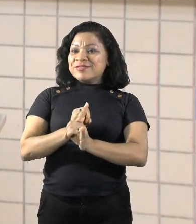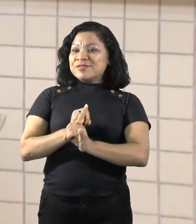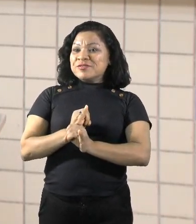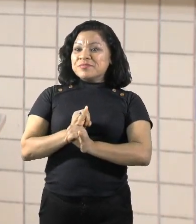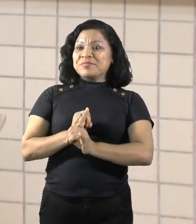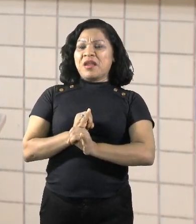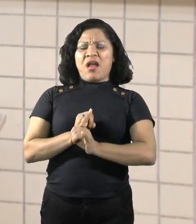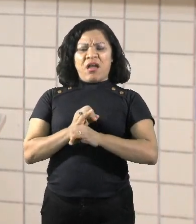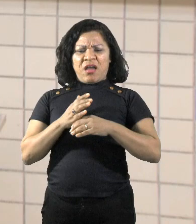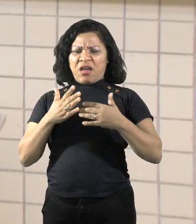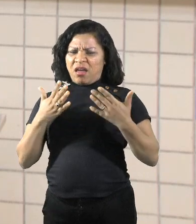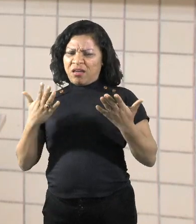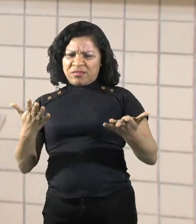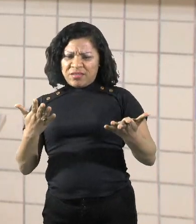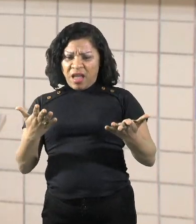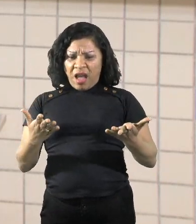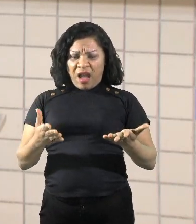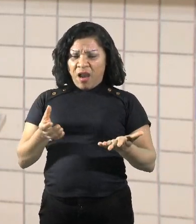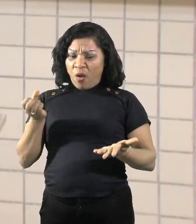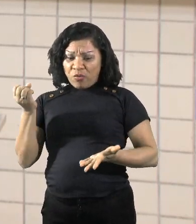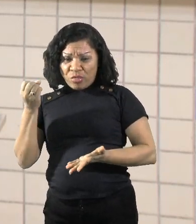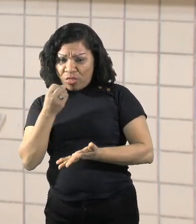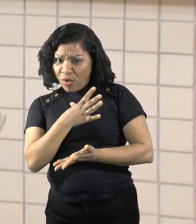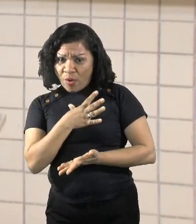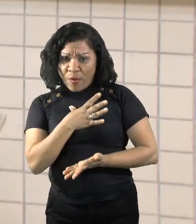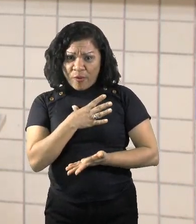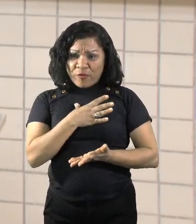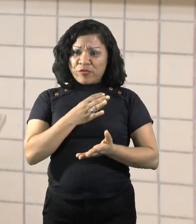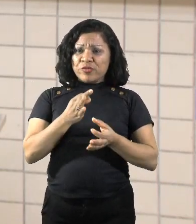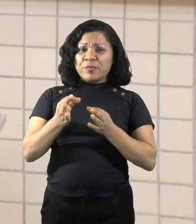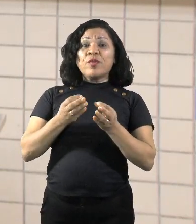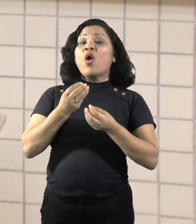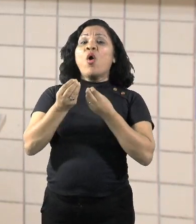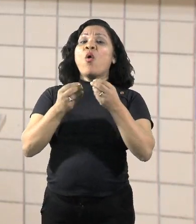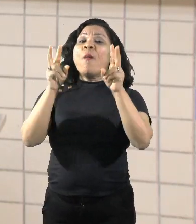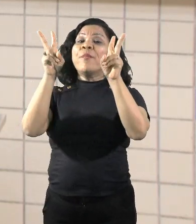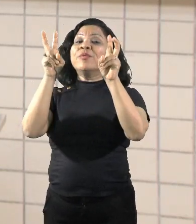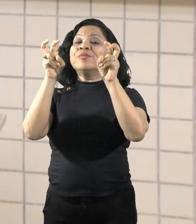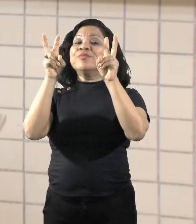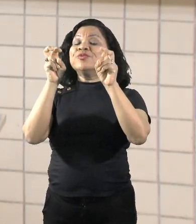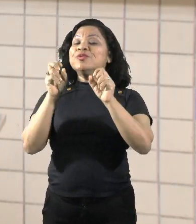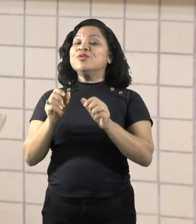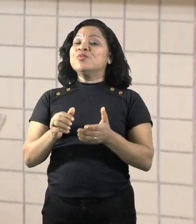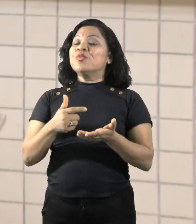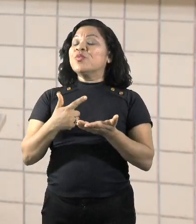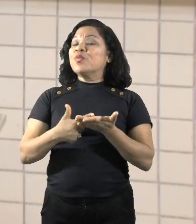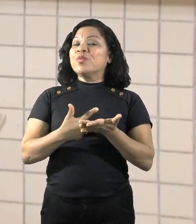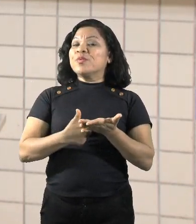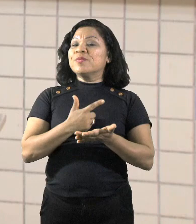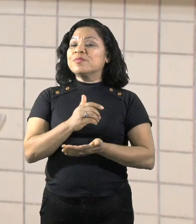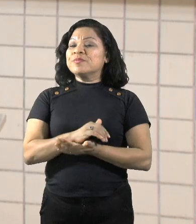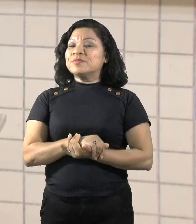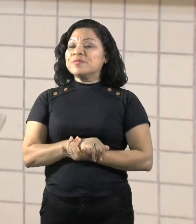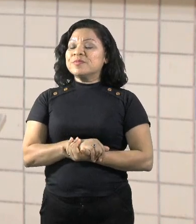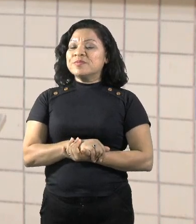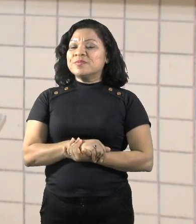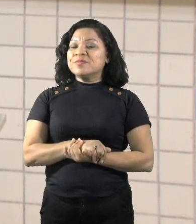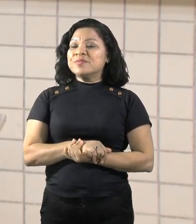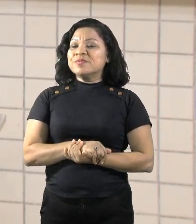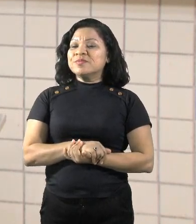intacto. Mostra o nome do título. Qual que é o nome do título desse livro mesmo? O